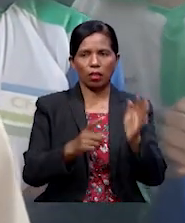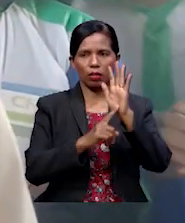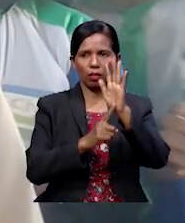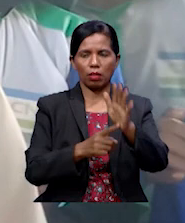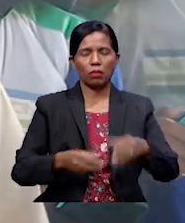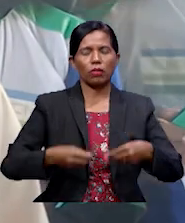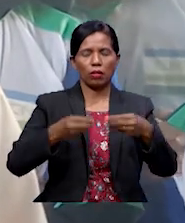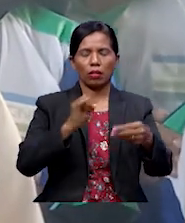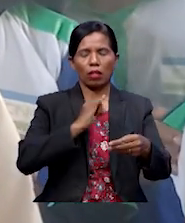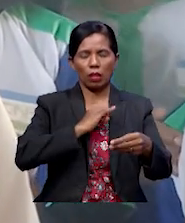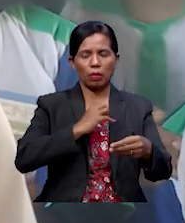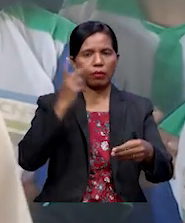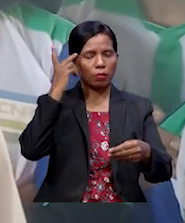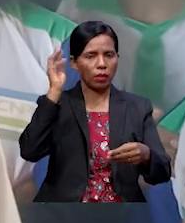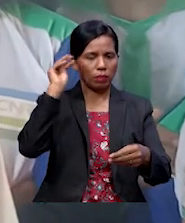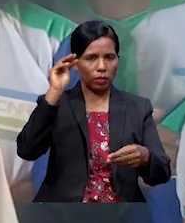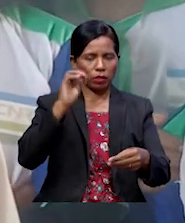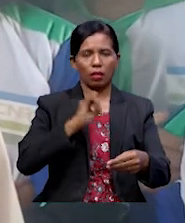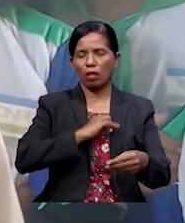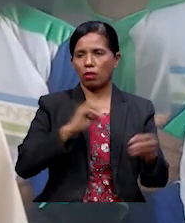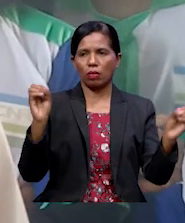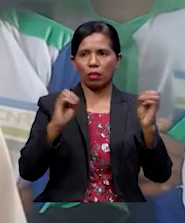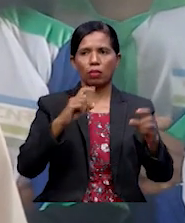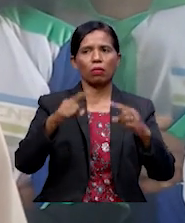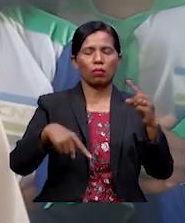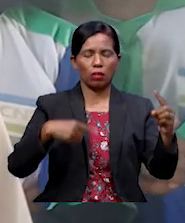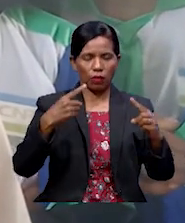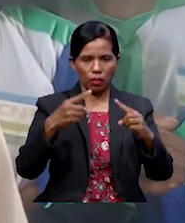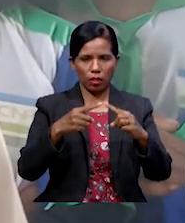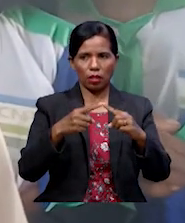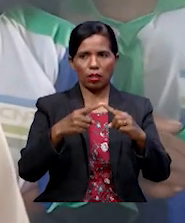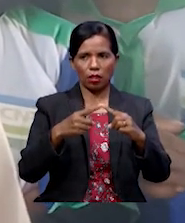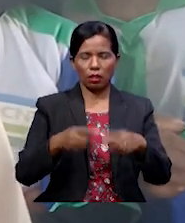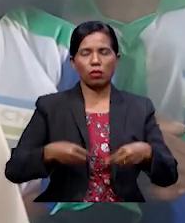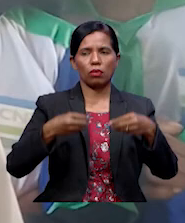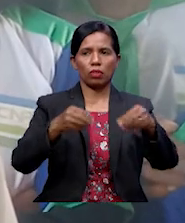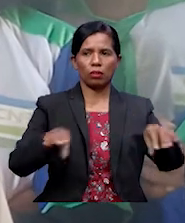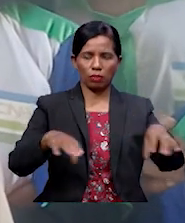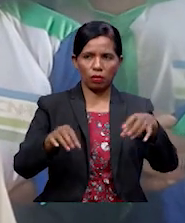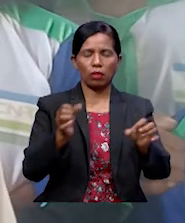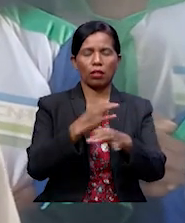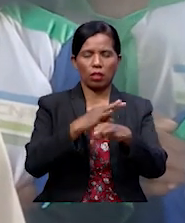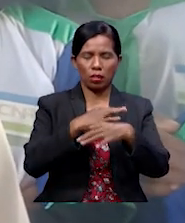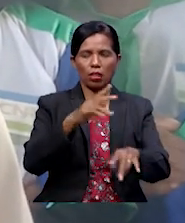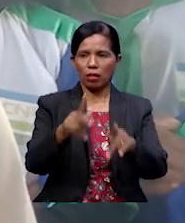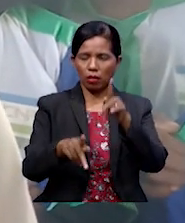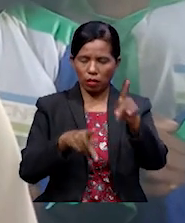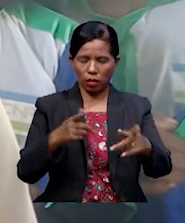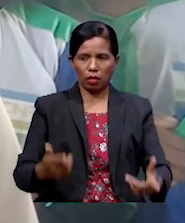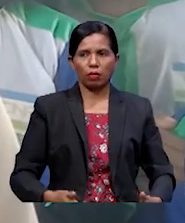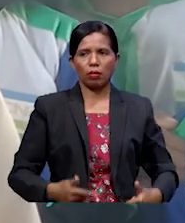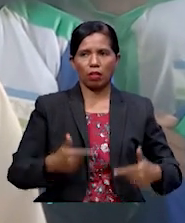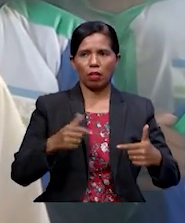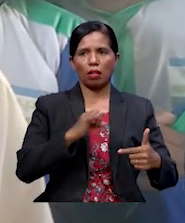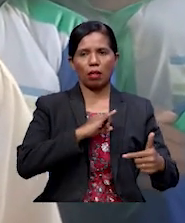hawa primeiro ministro hasila koi mai be wa hira imi kulu fo servisu de bahau para tadia povo de ne moris ha